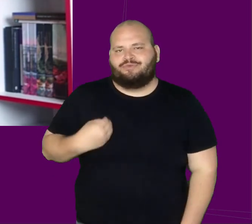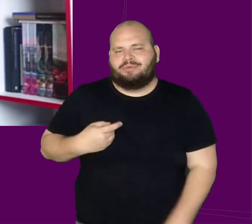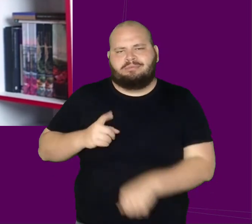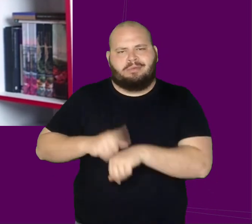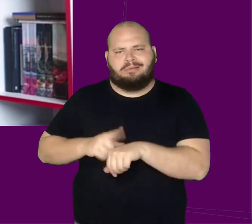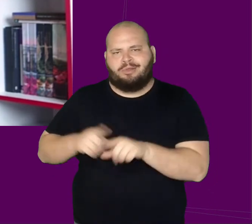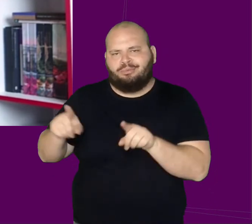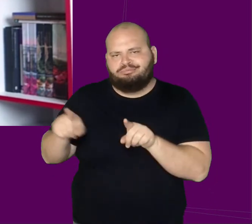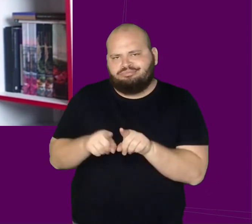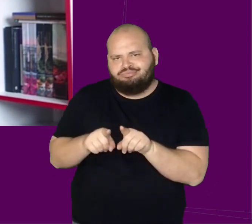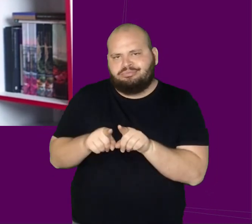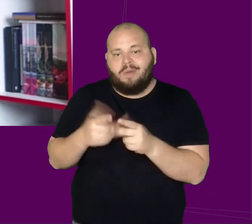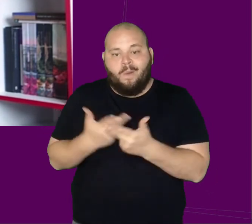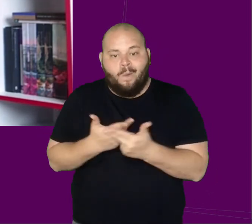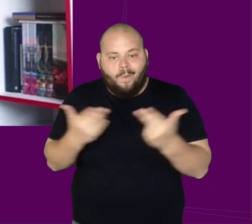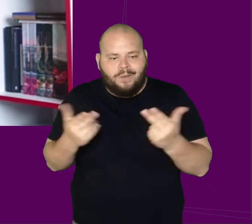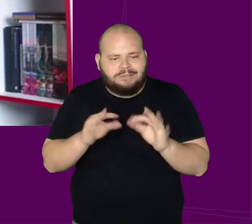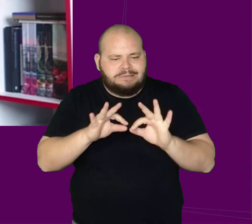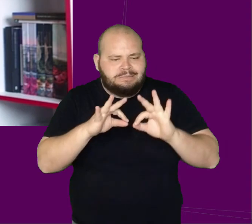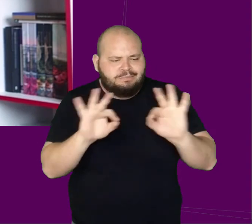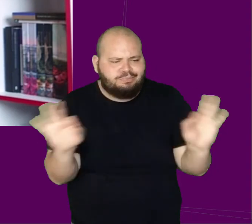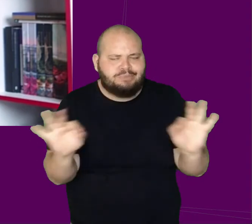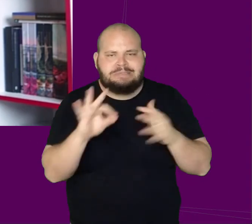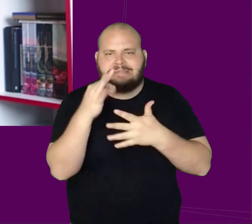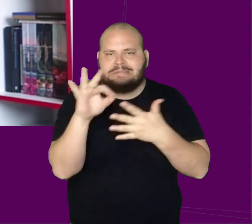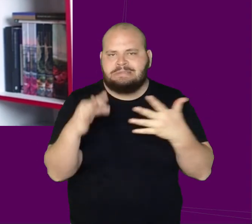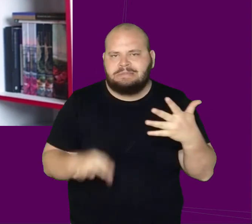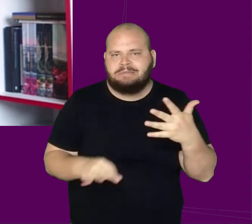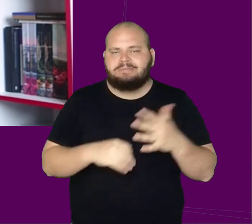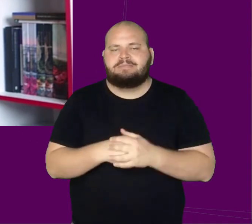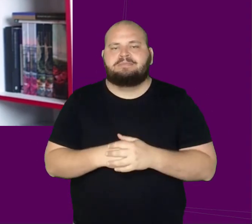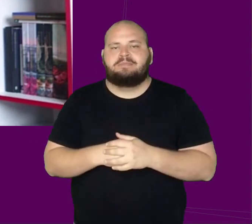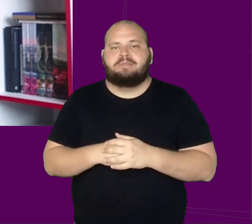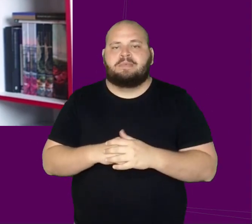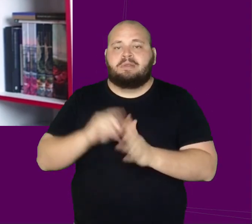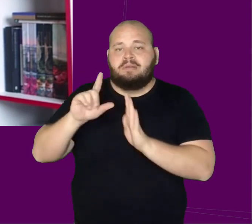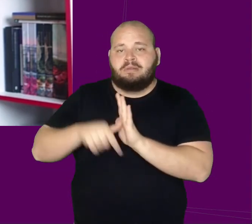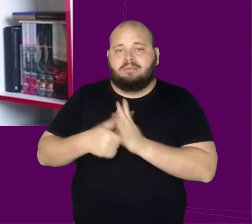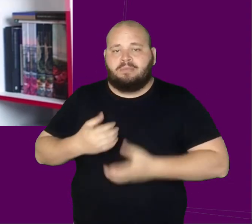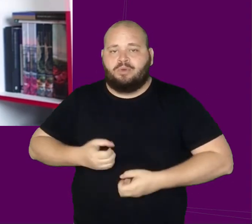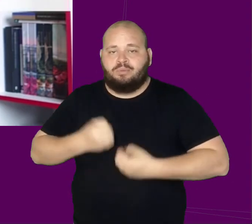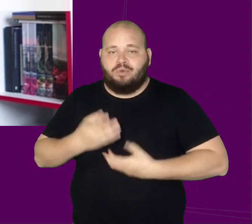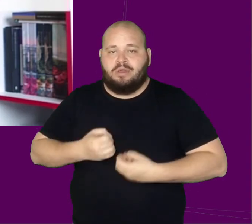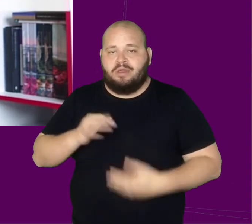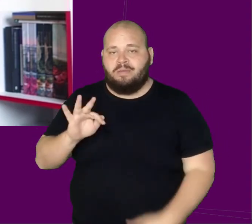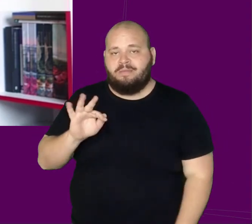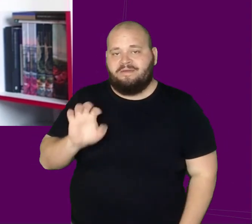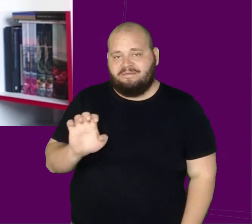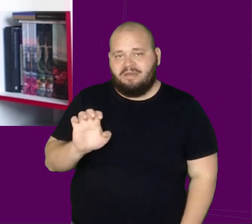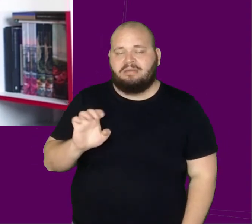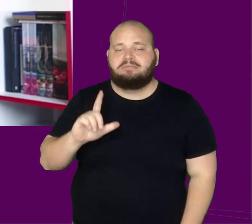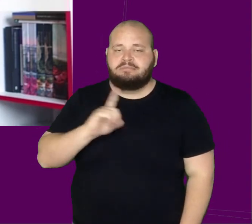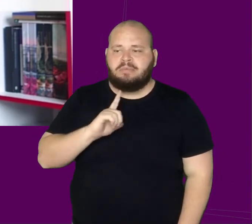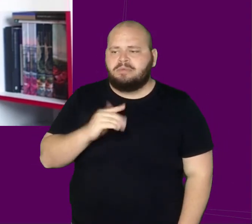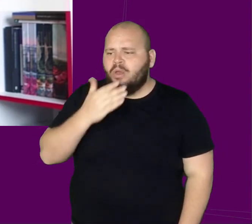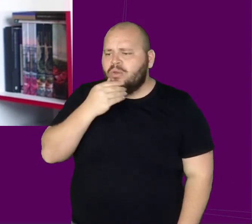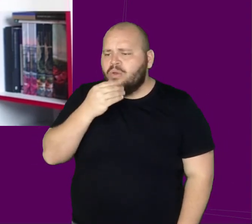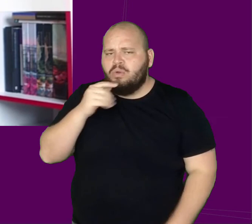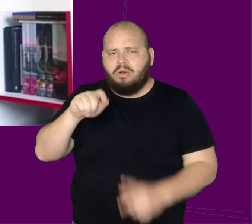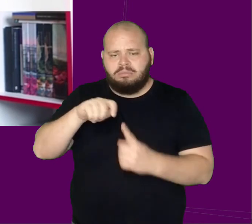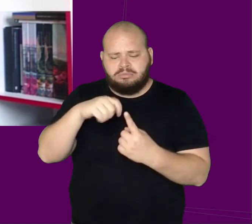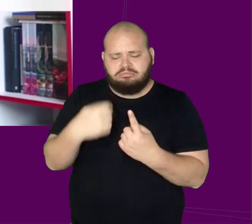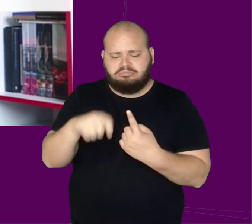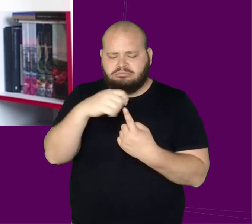é muito pequena, né? Nessas coisas pequenas. E então vai ter, por exemplo, no poema Fé, vai ter um homem